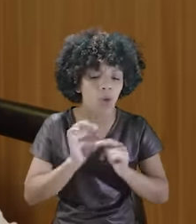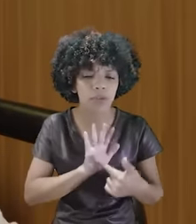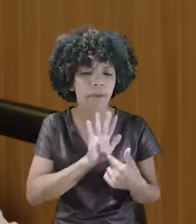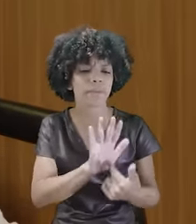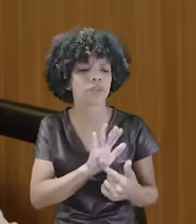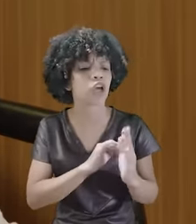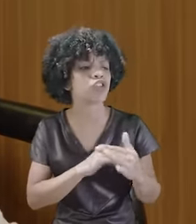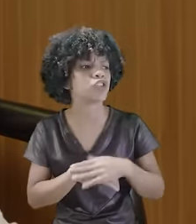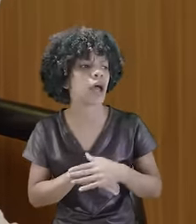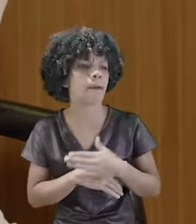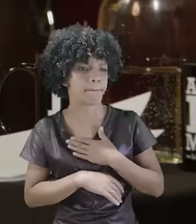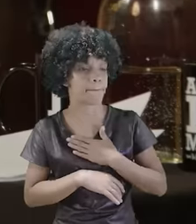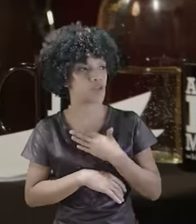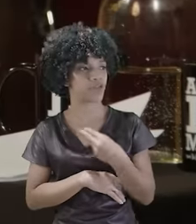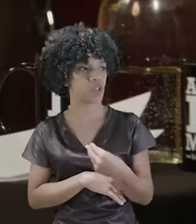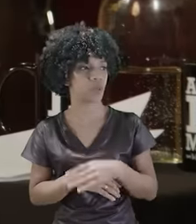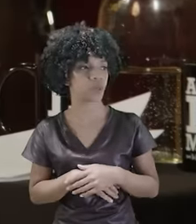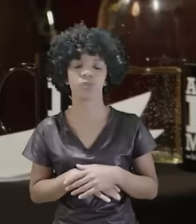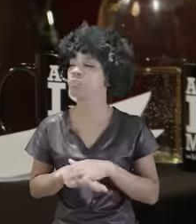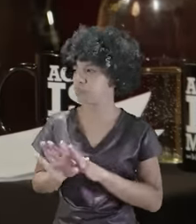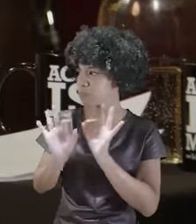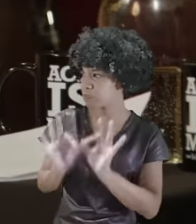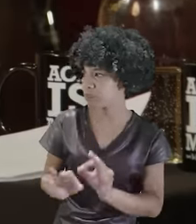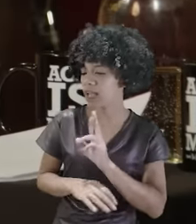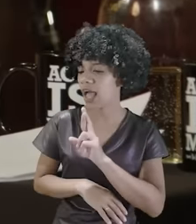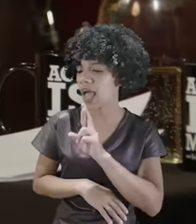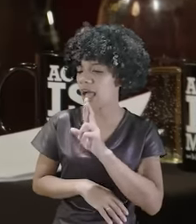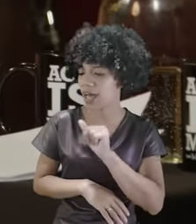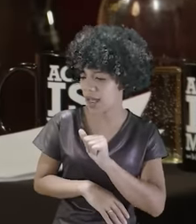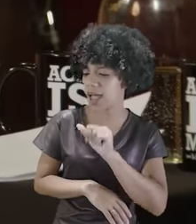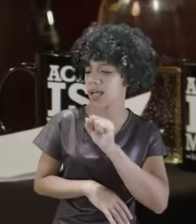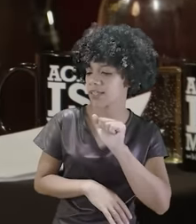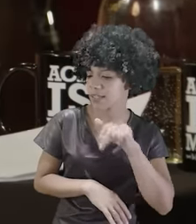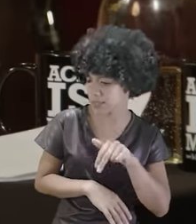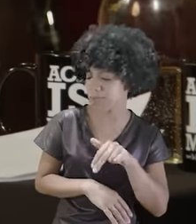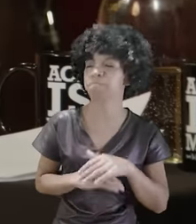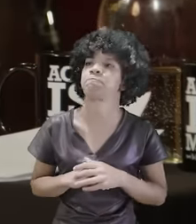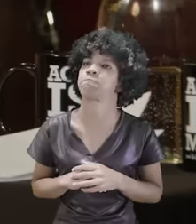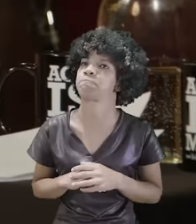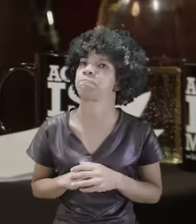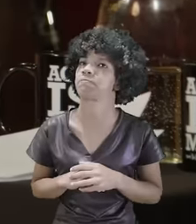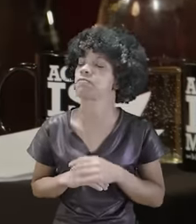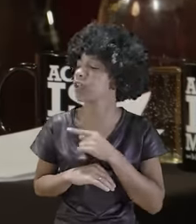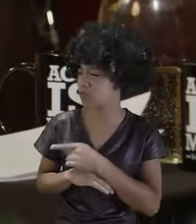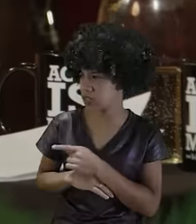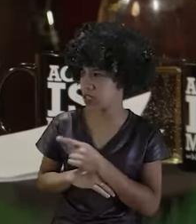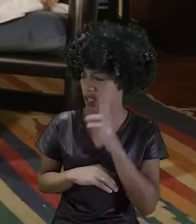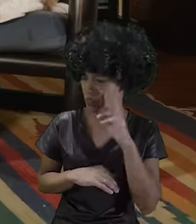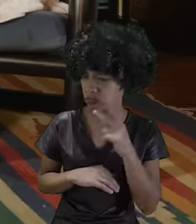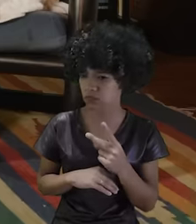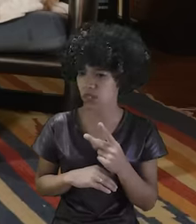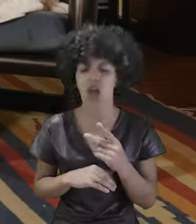coisa mostrar para eles eu já consegui meus filhos perfeito oração a razão é você se